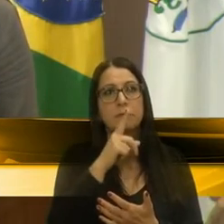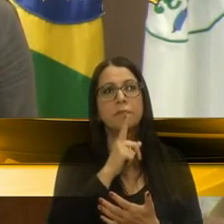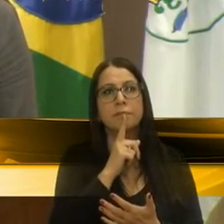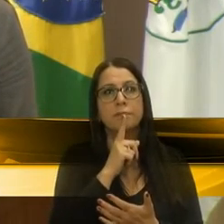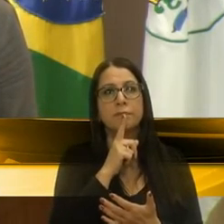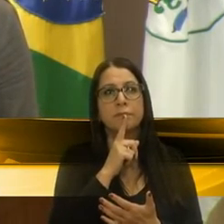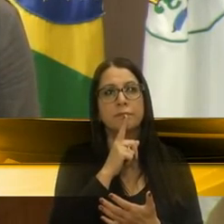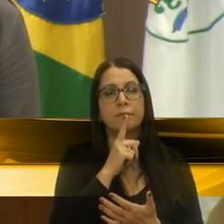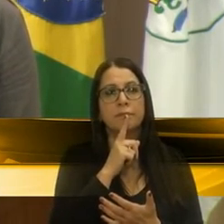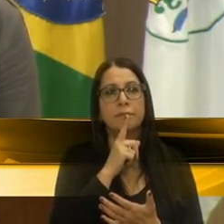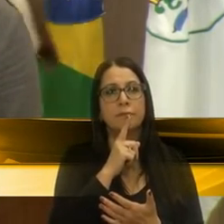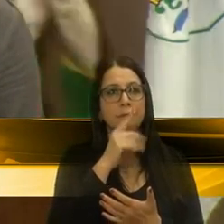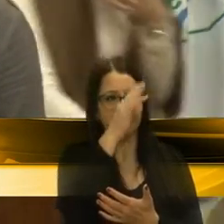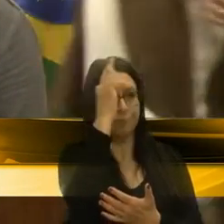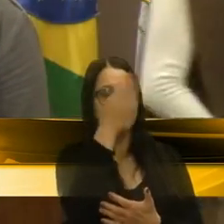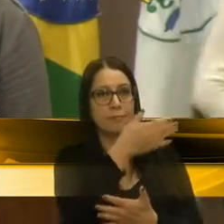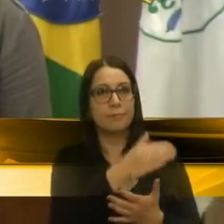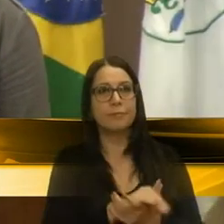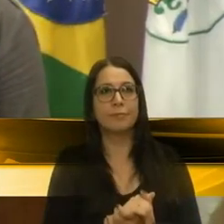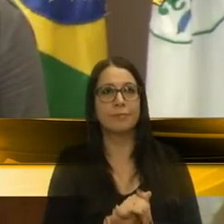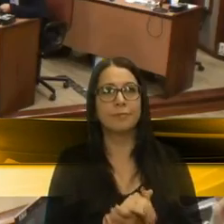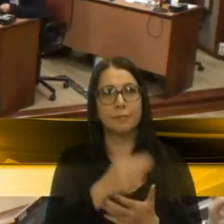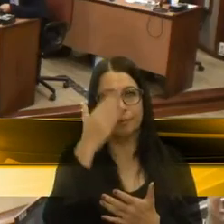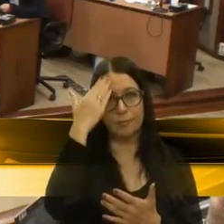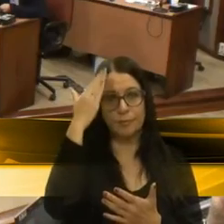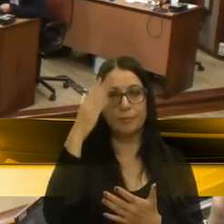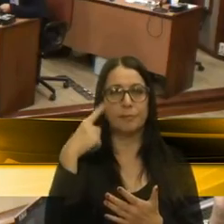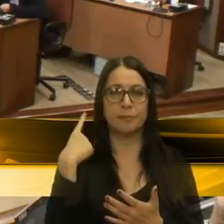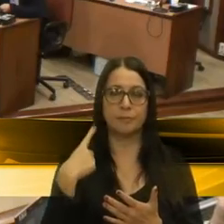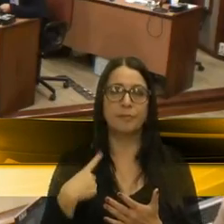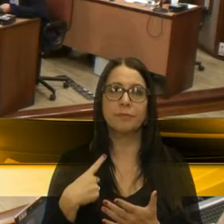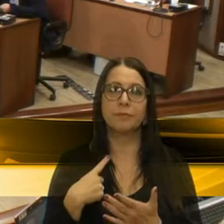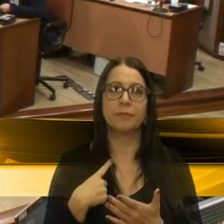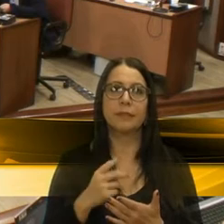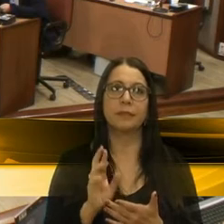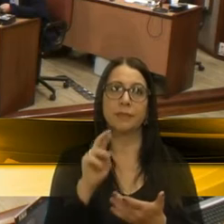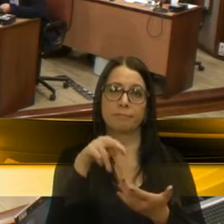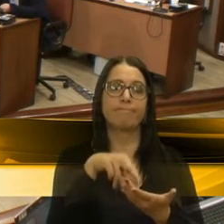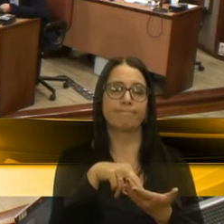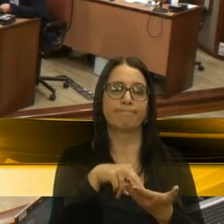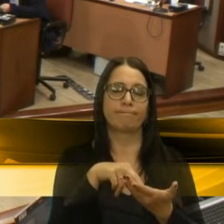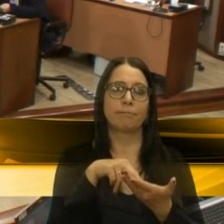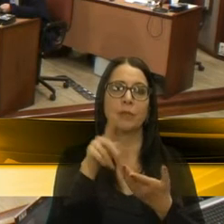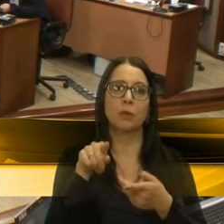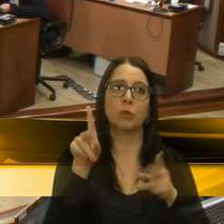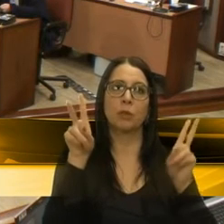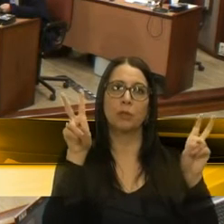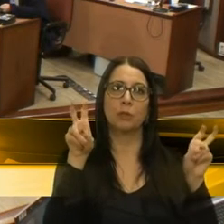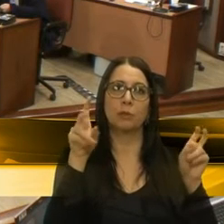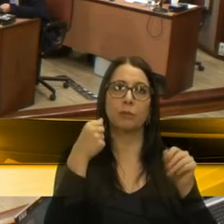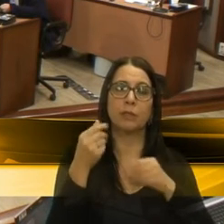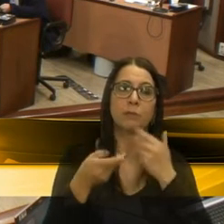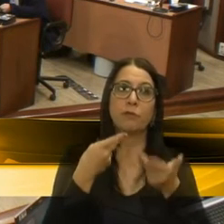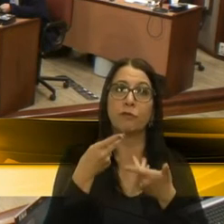O vereador Toigo, acho que. Acho o vereador Toigo. Muito obrigado, vereadora Denise. Realmente é um assunto que nós precisamos